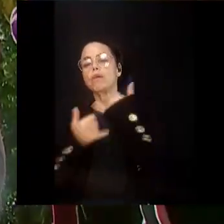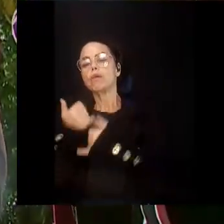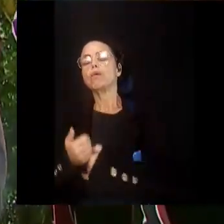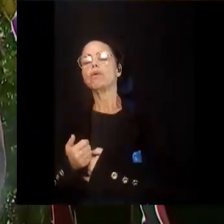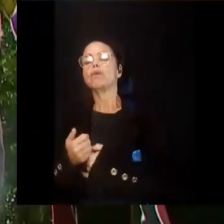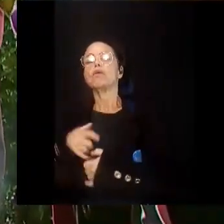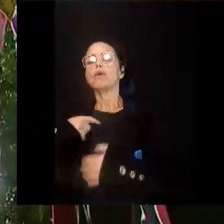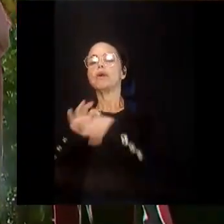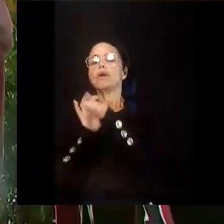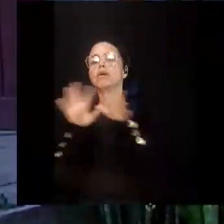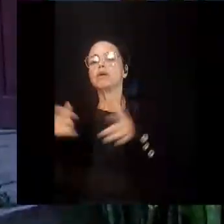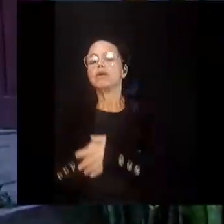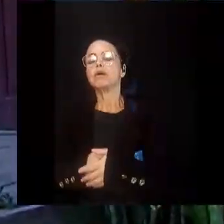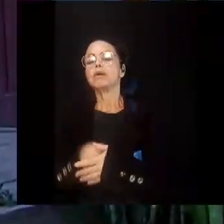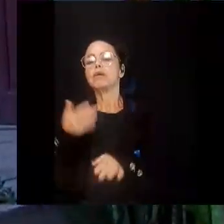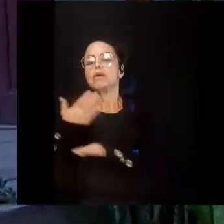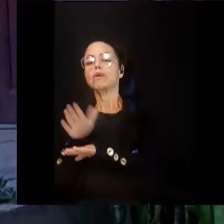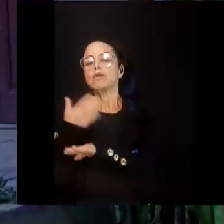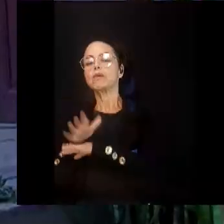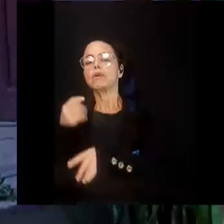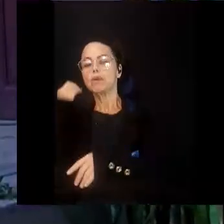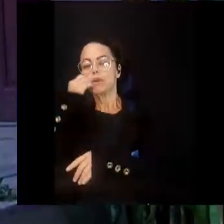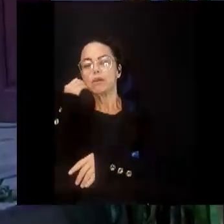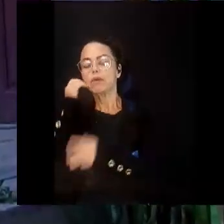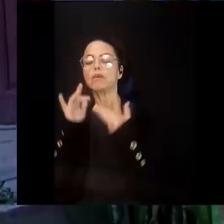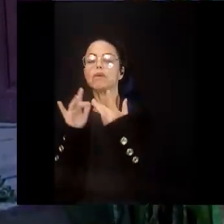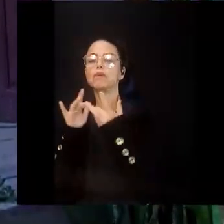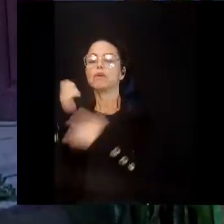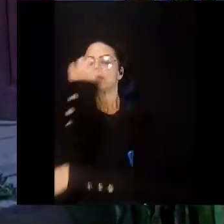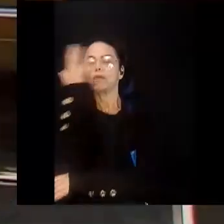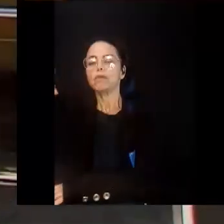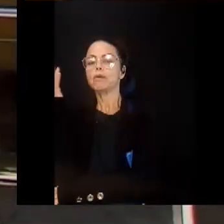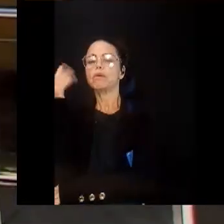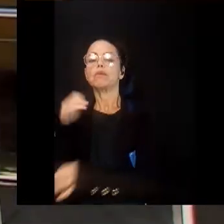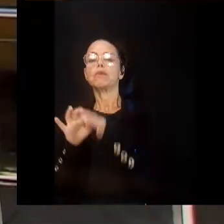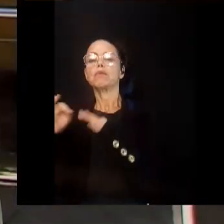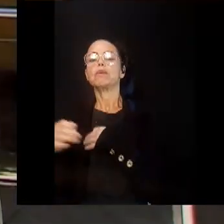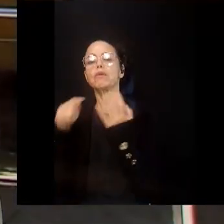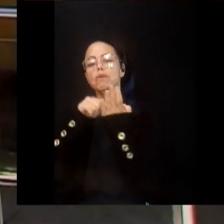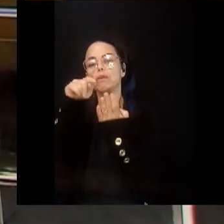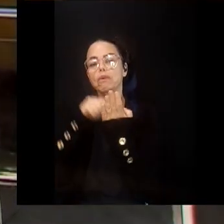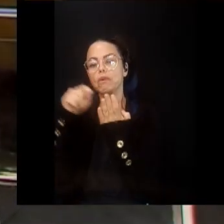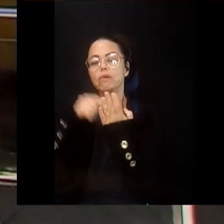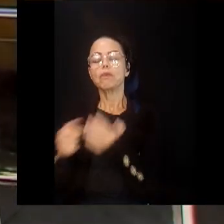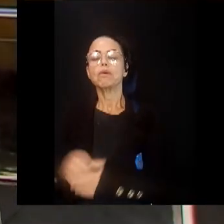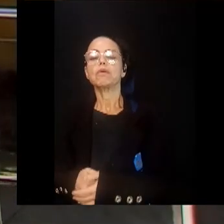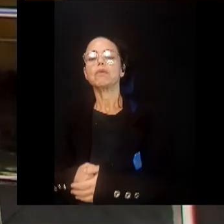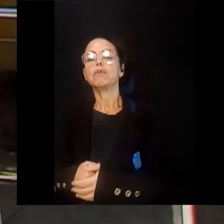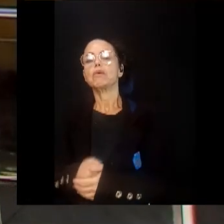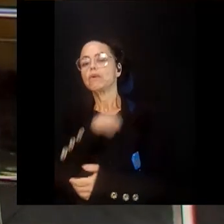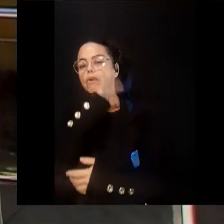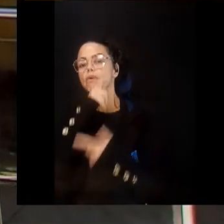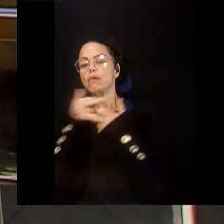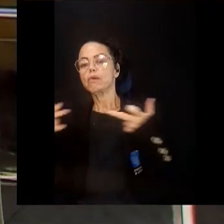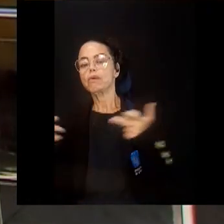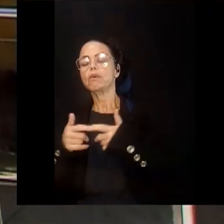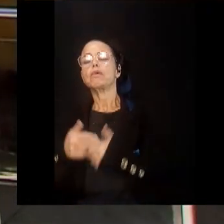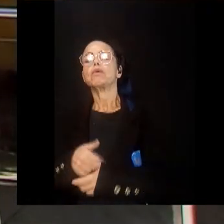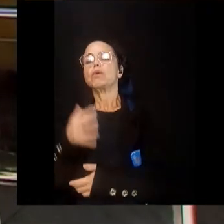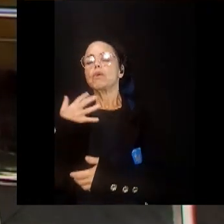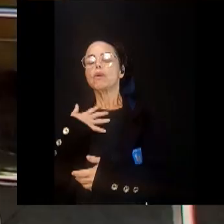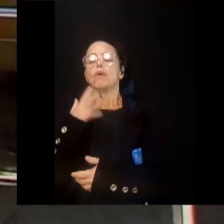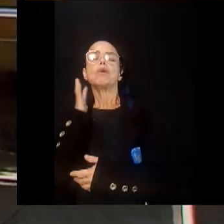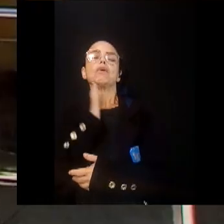uma experiência que estimula o contato com a natureza longe das telas. O zoológico ele é bem cativante, tem